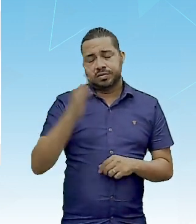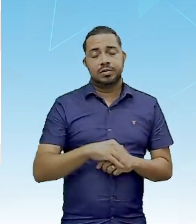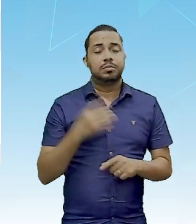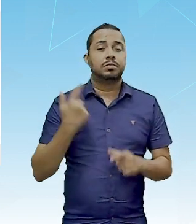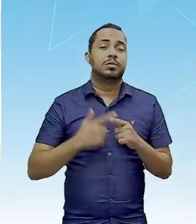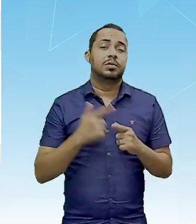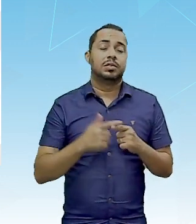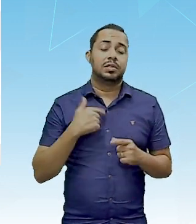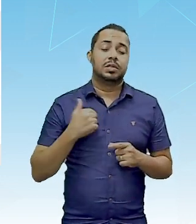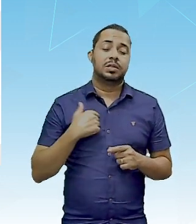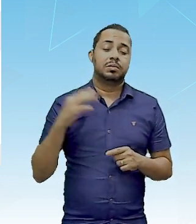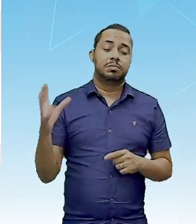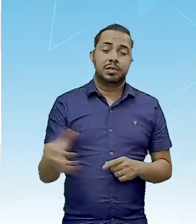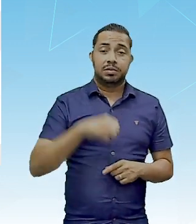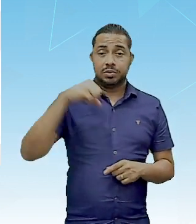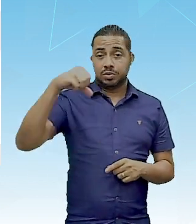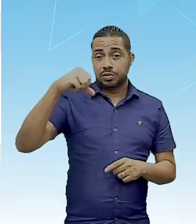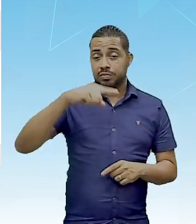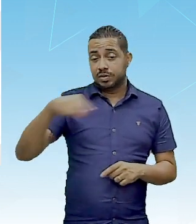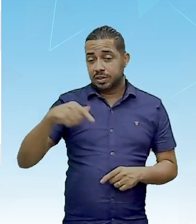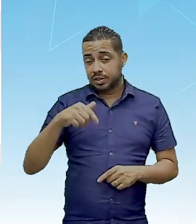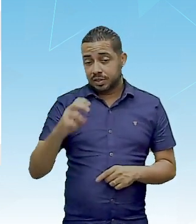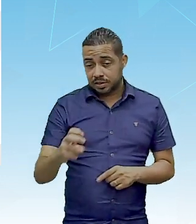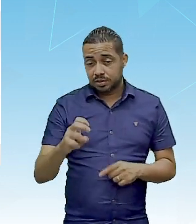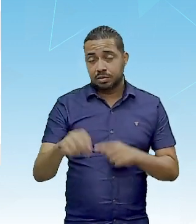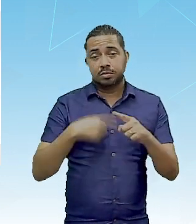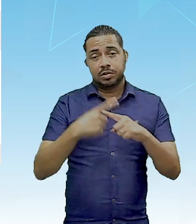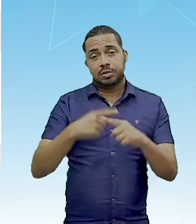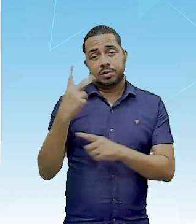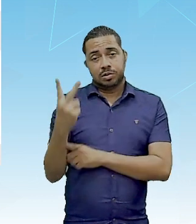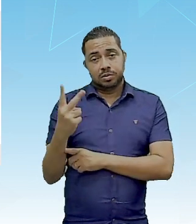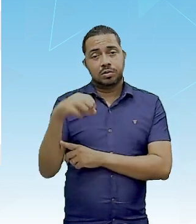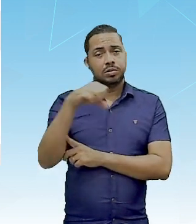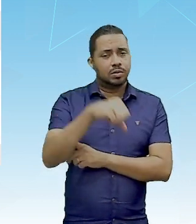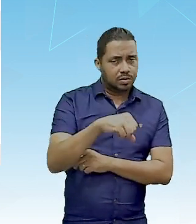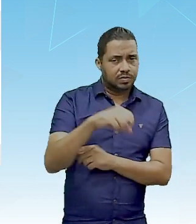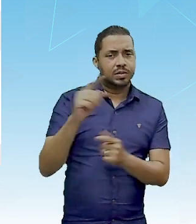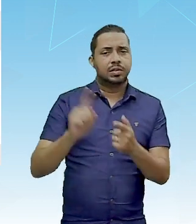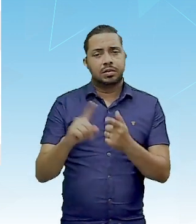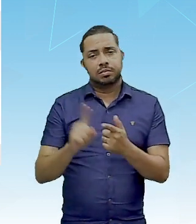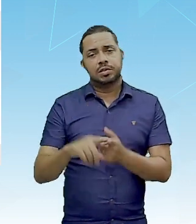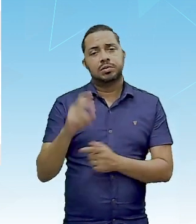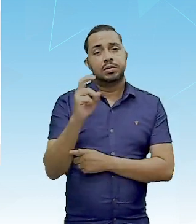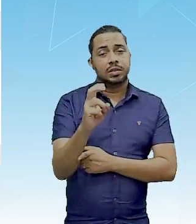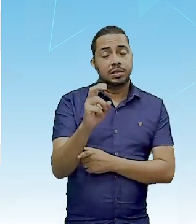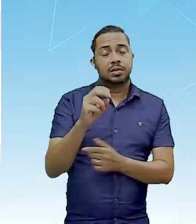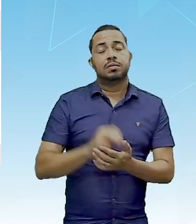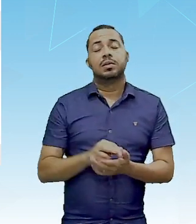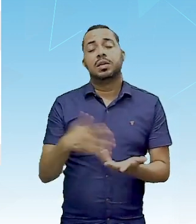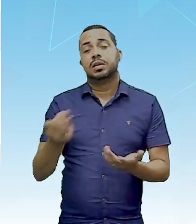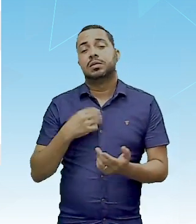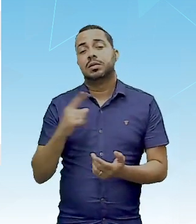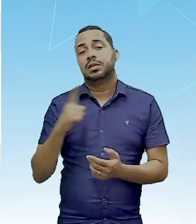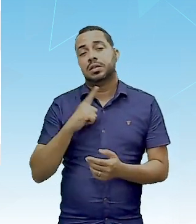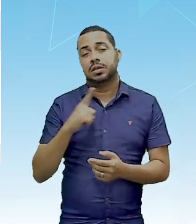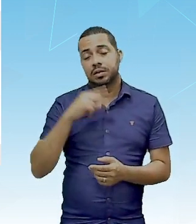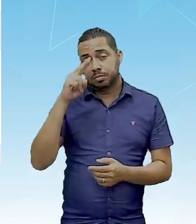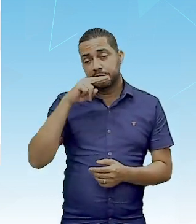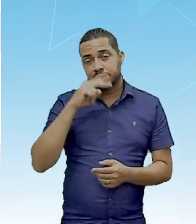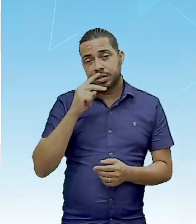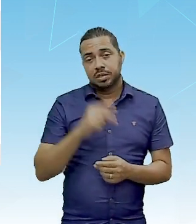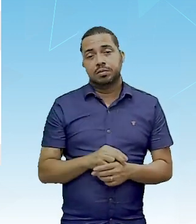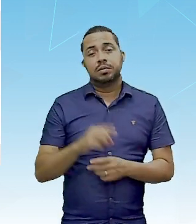eu pego esse 9 quintos e multiplico por 2, tanto o 9 como o 5, e aí eu vou ter mesmo o